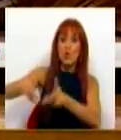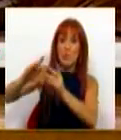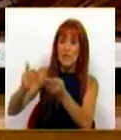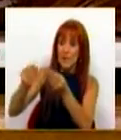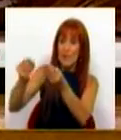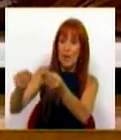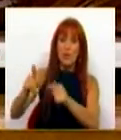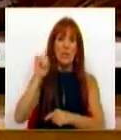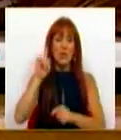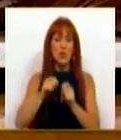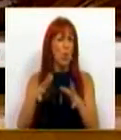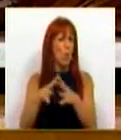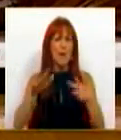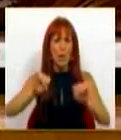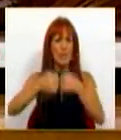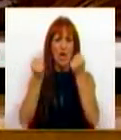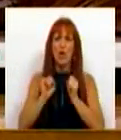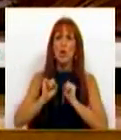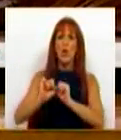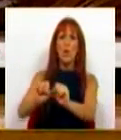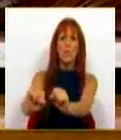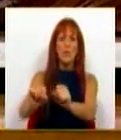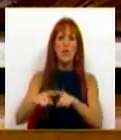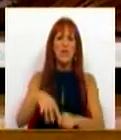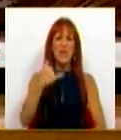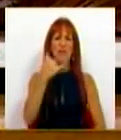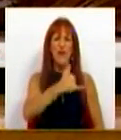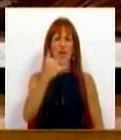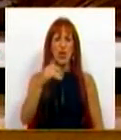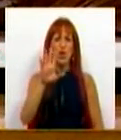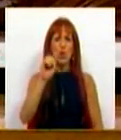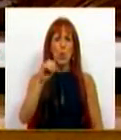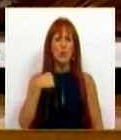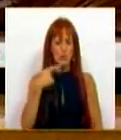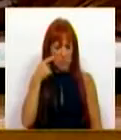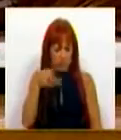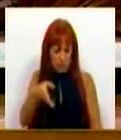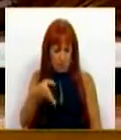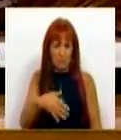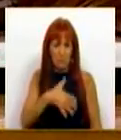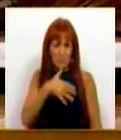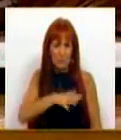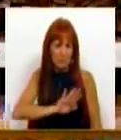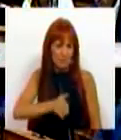disponibilizadas mereceram do maior partido da oposição 22 segundos de atenção.